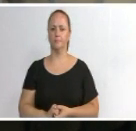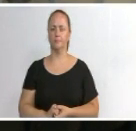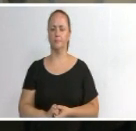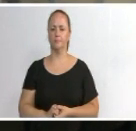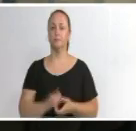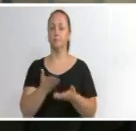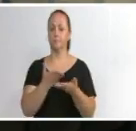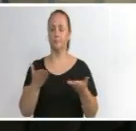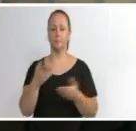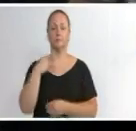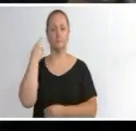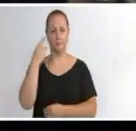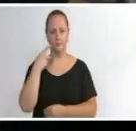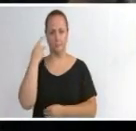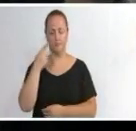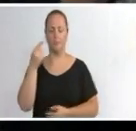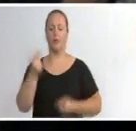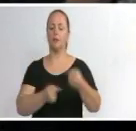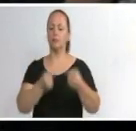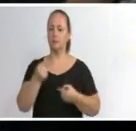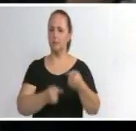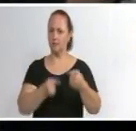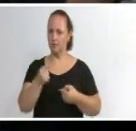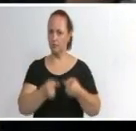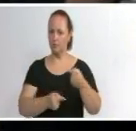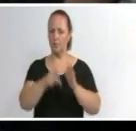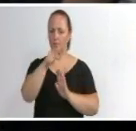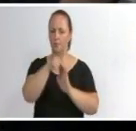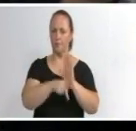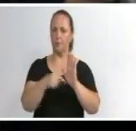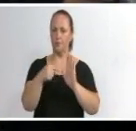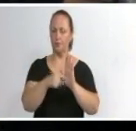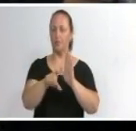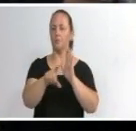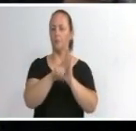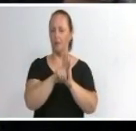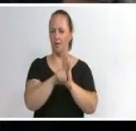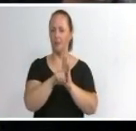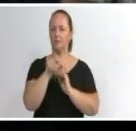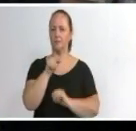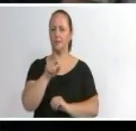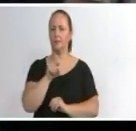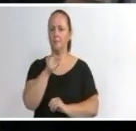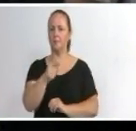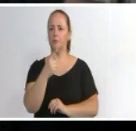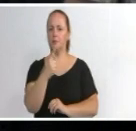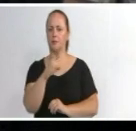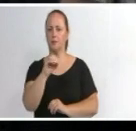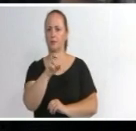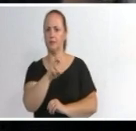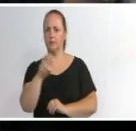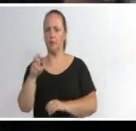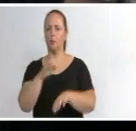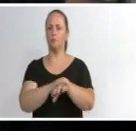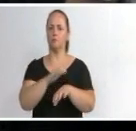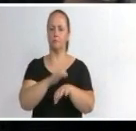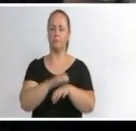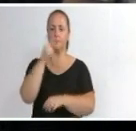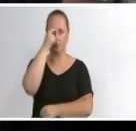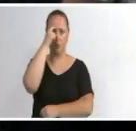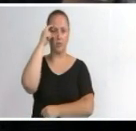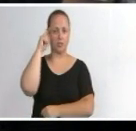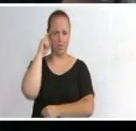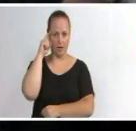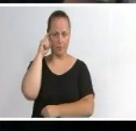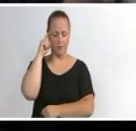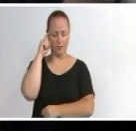Senhores vereadores, em discussão, o projeto de lei 7.105, de autoria do vereador Jefferson Forres, que